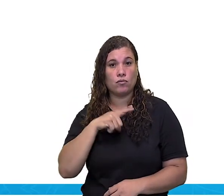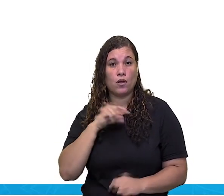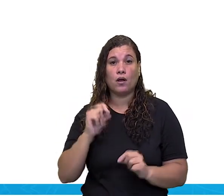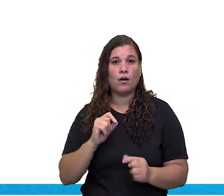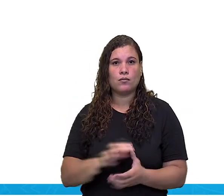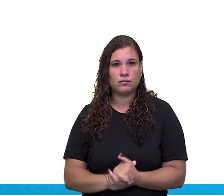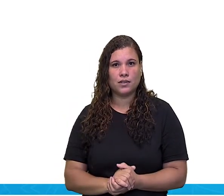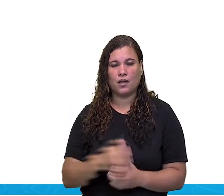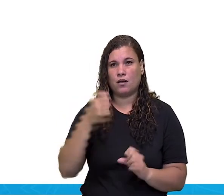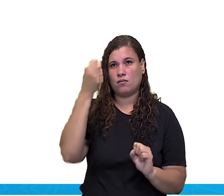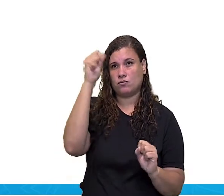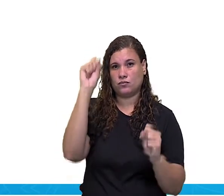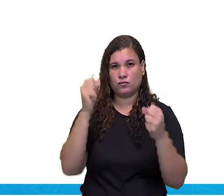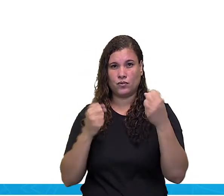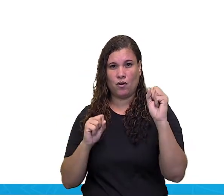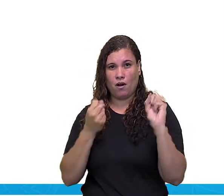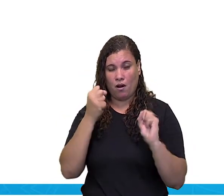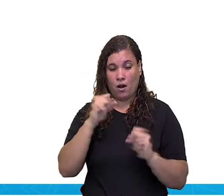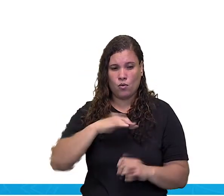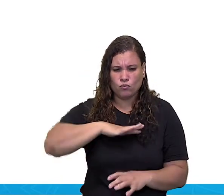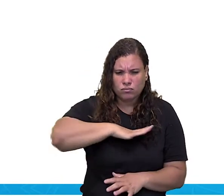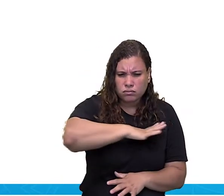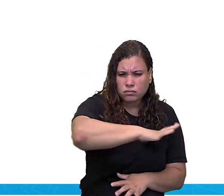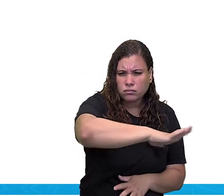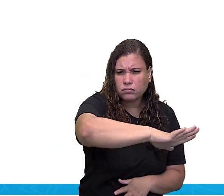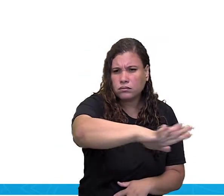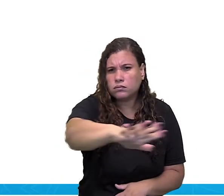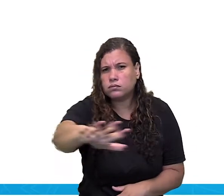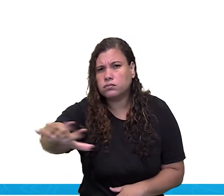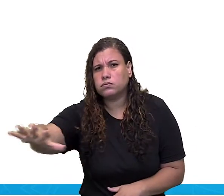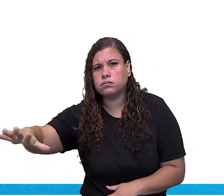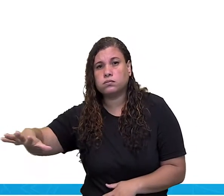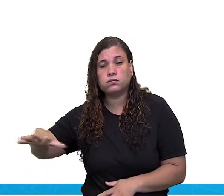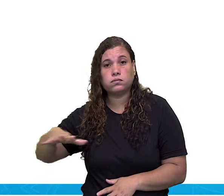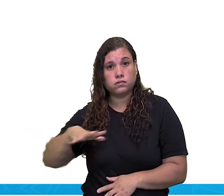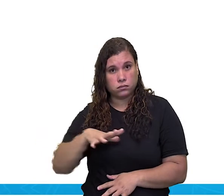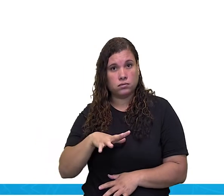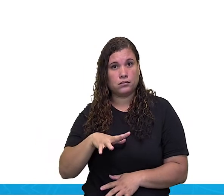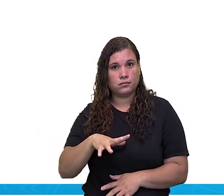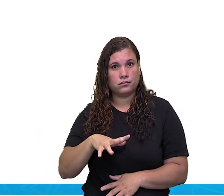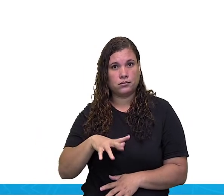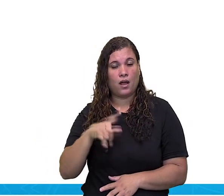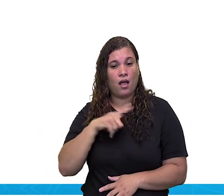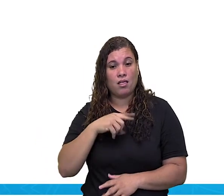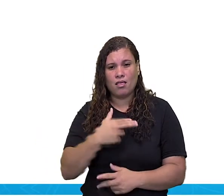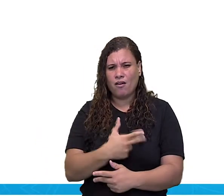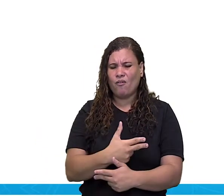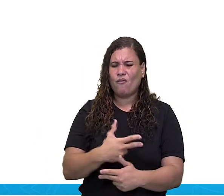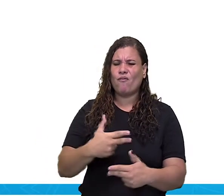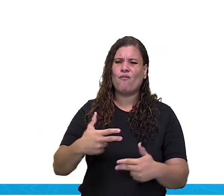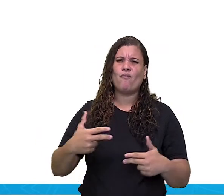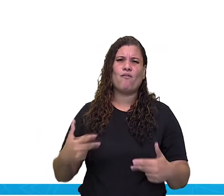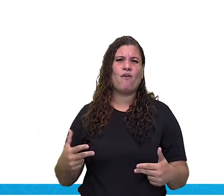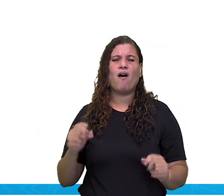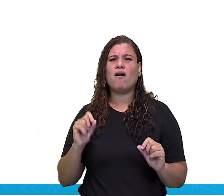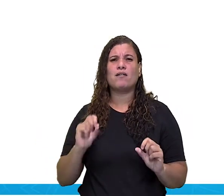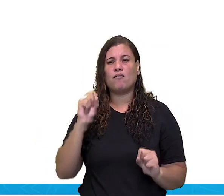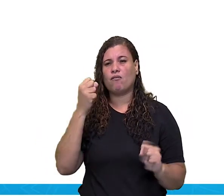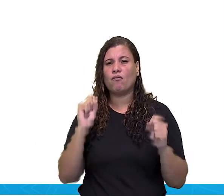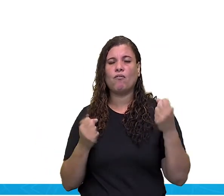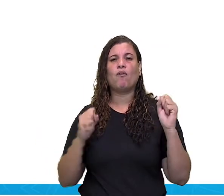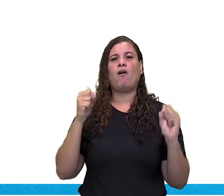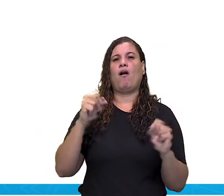várias indústrias automobilísticas lá, tá? Não só uma, mas várias. E não só